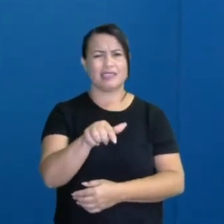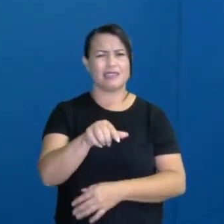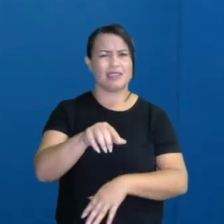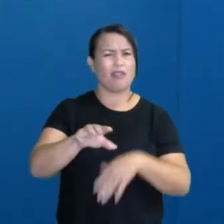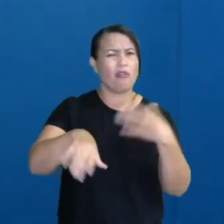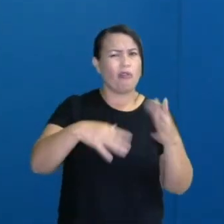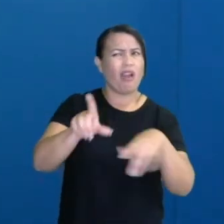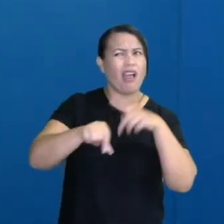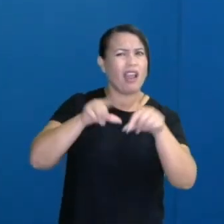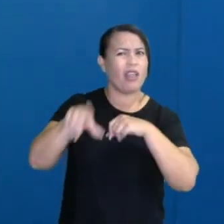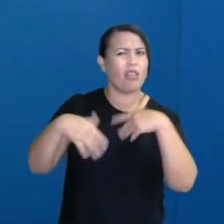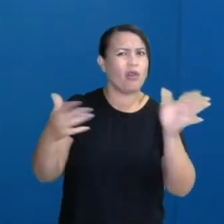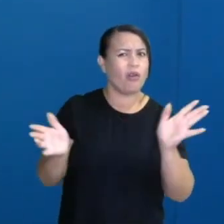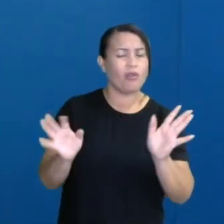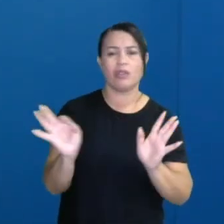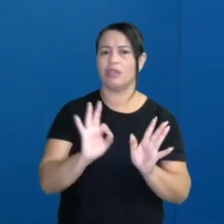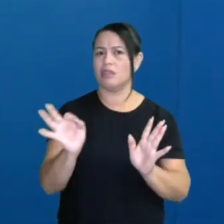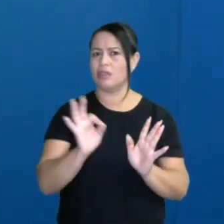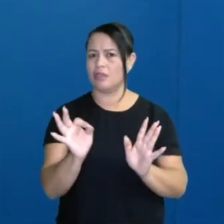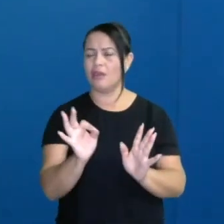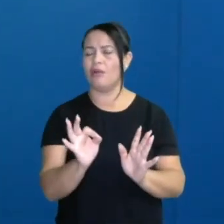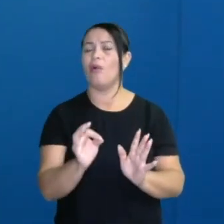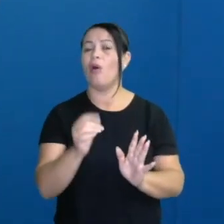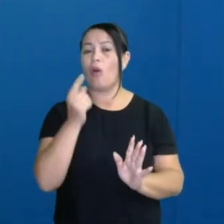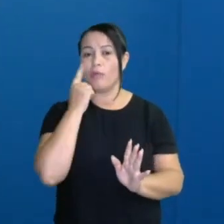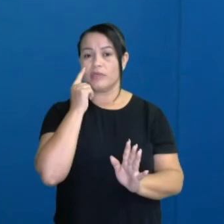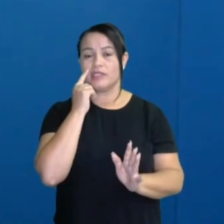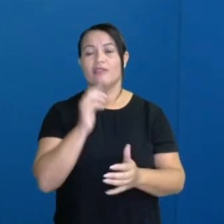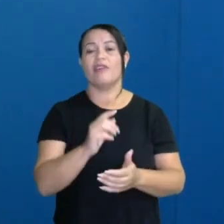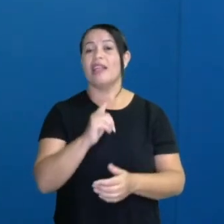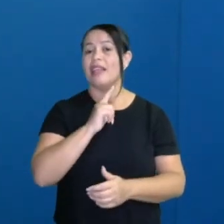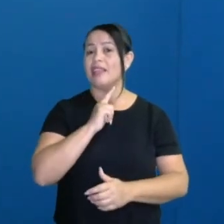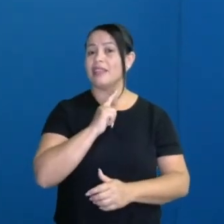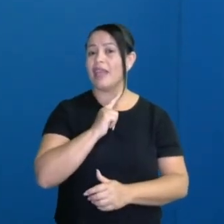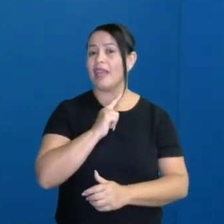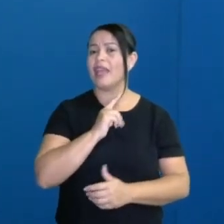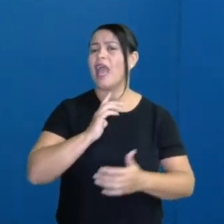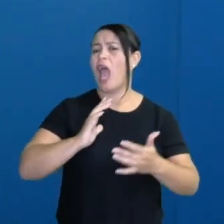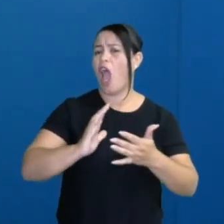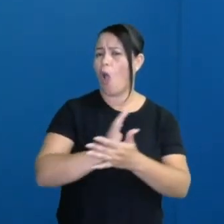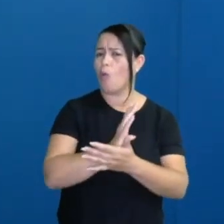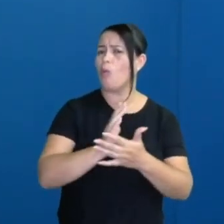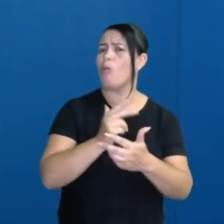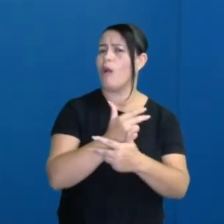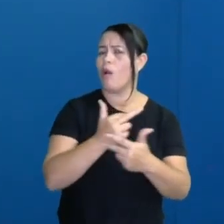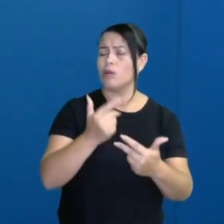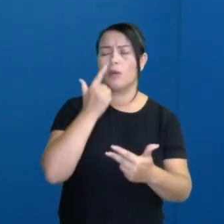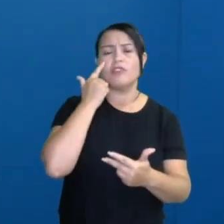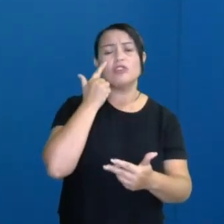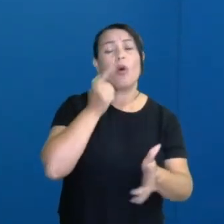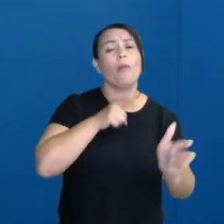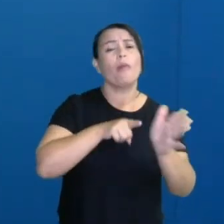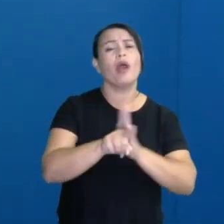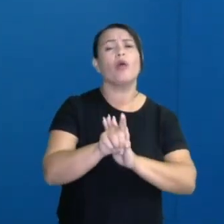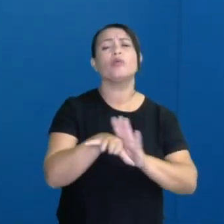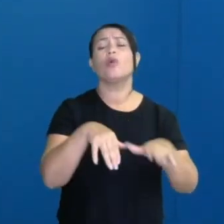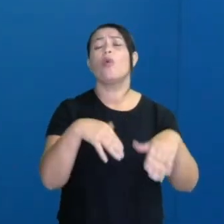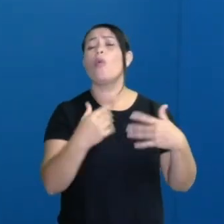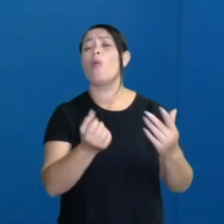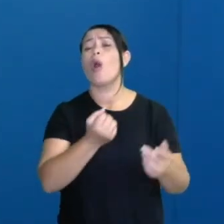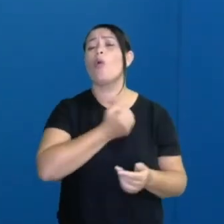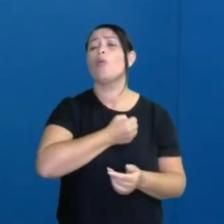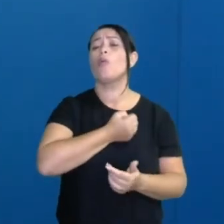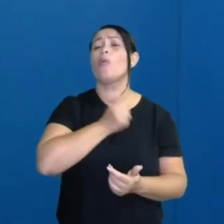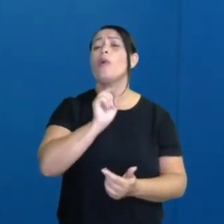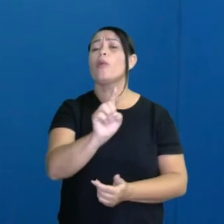Não. Tá? Ele tem alguma coisa aí. Eu pergunto a vocês, que sequência, qual será o